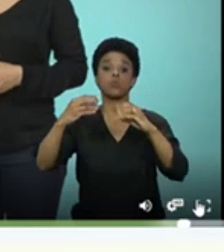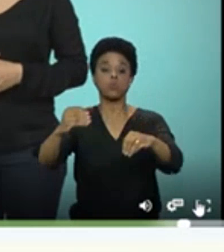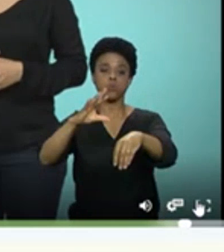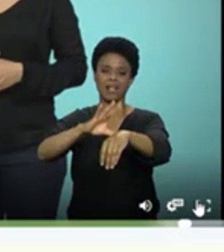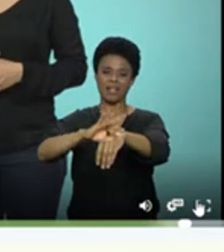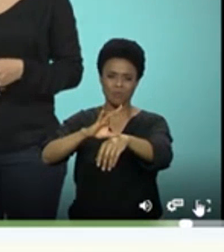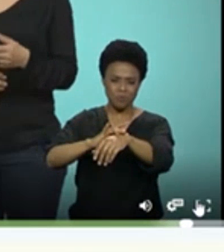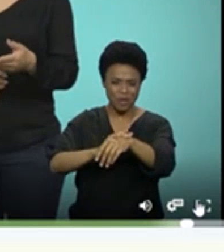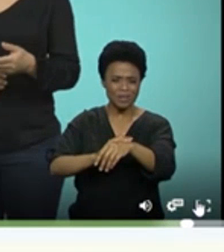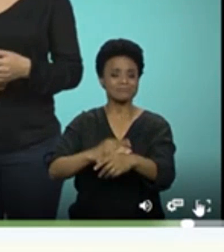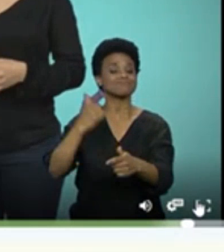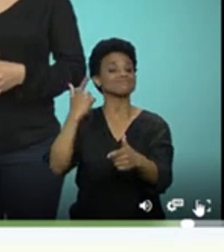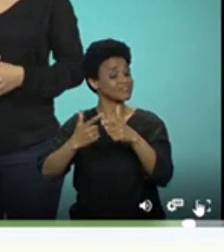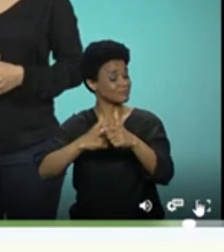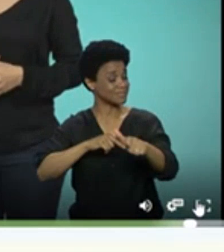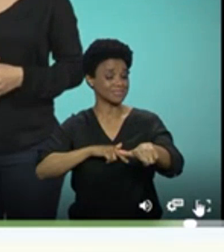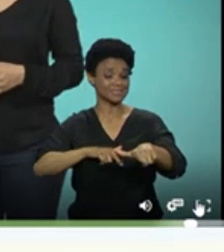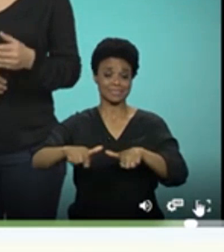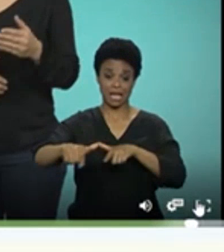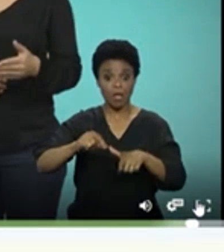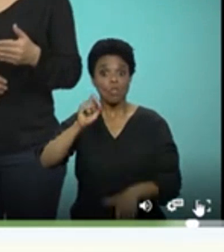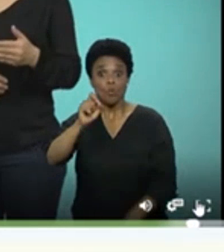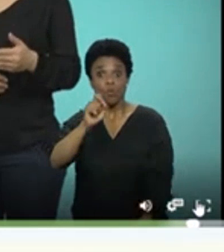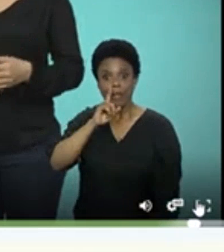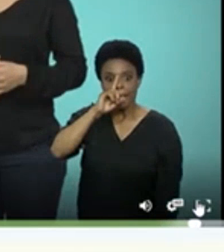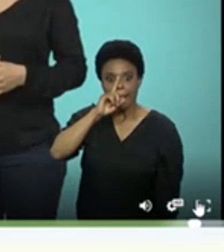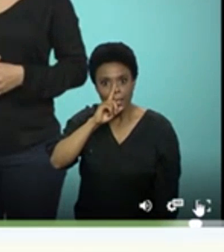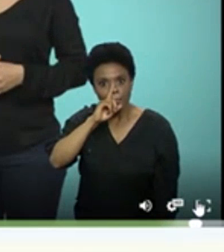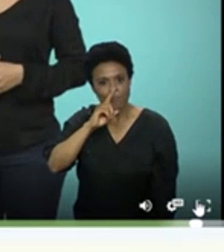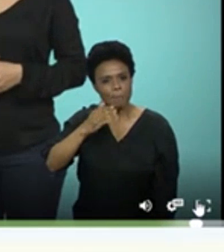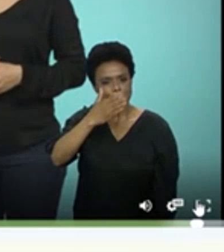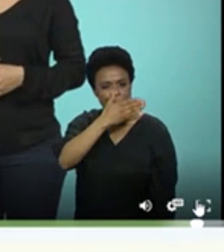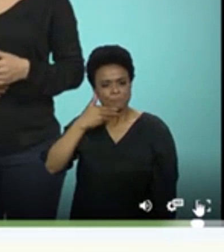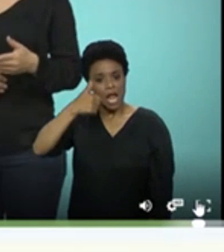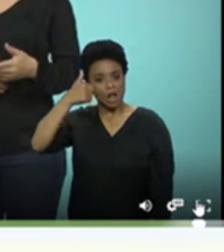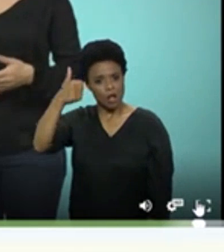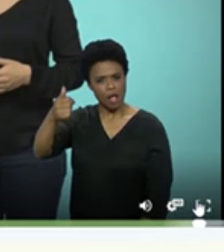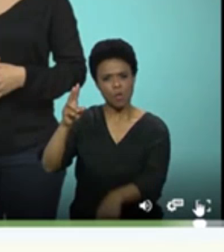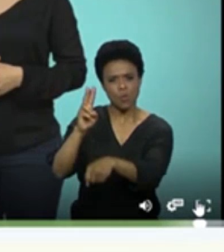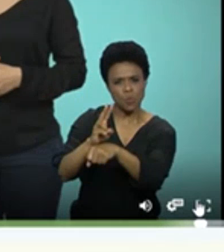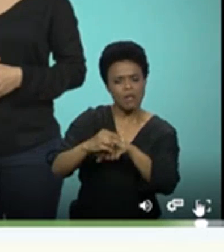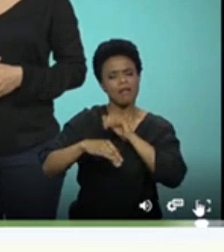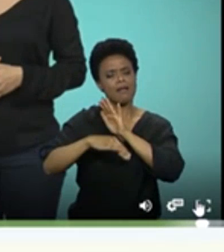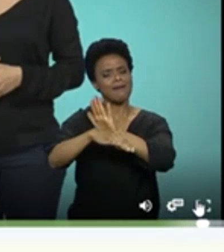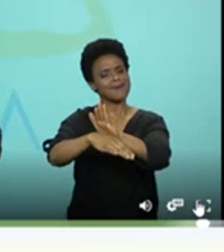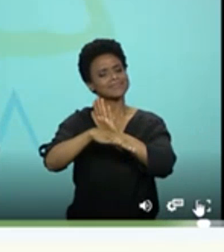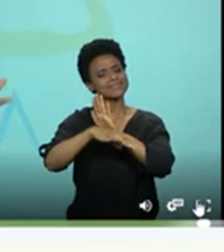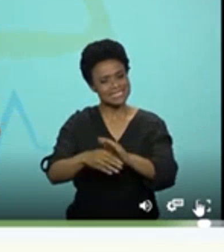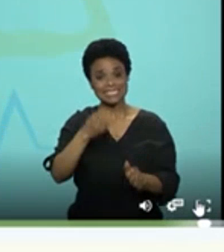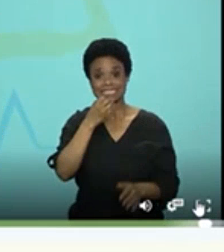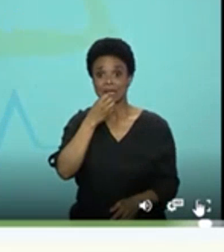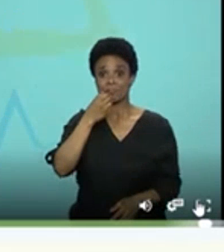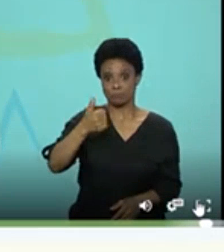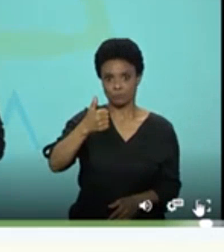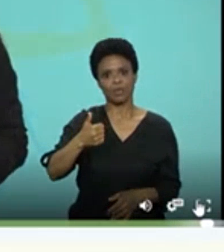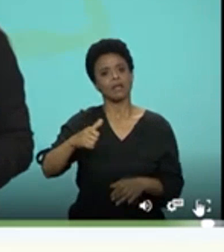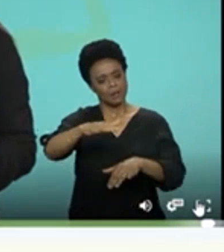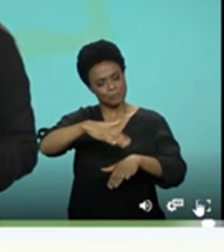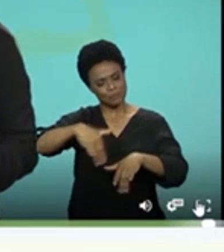mais acometem os trabalhadores e os fatores de risco, para instituir medidas de prevenção e assistência adequadas. Por